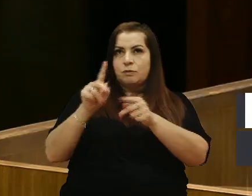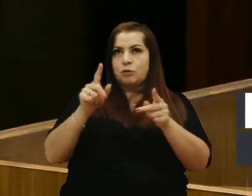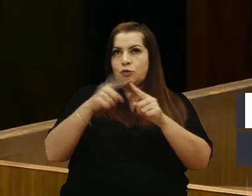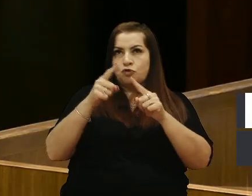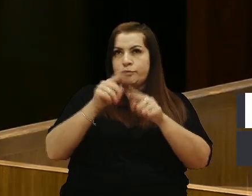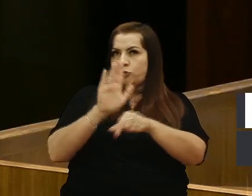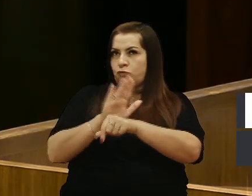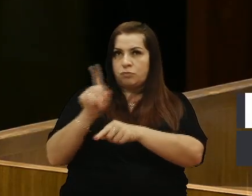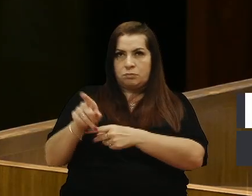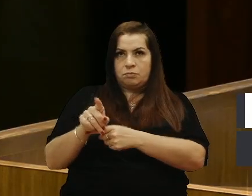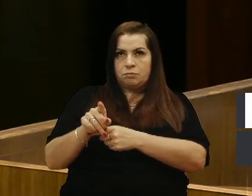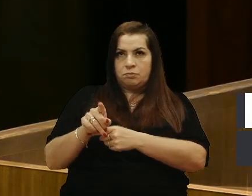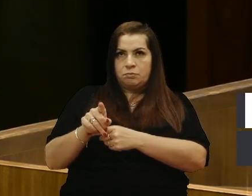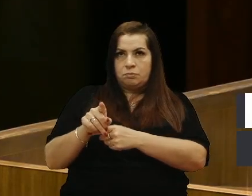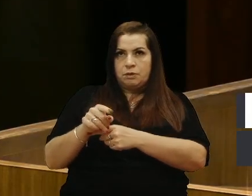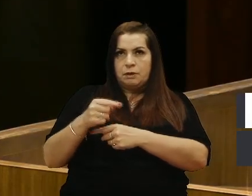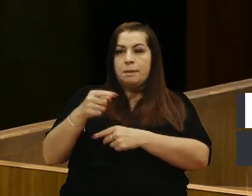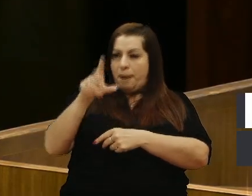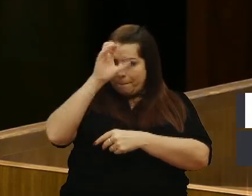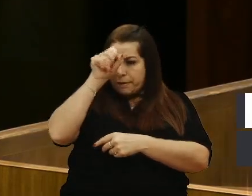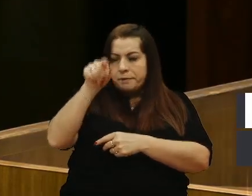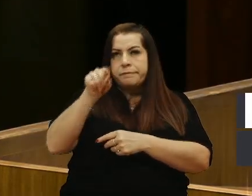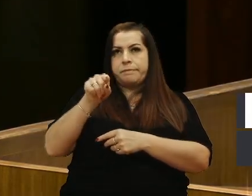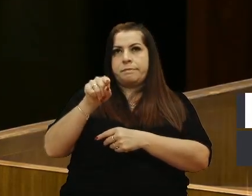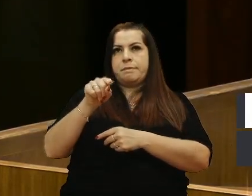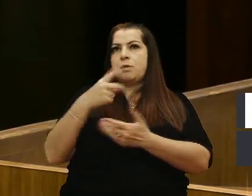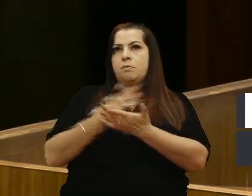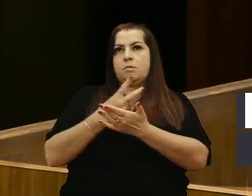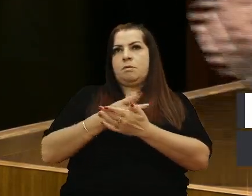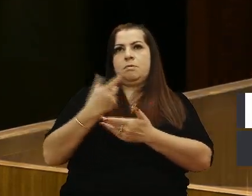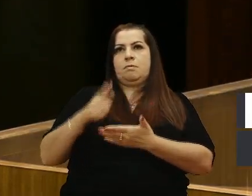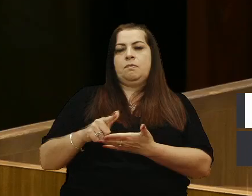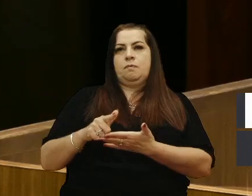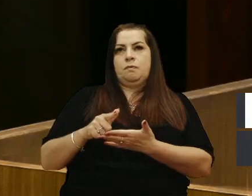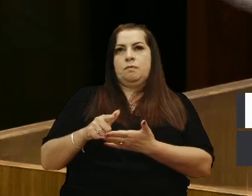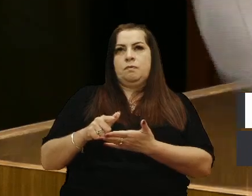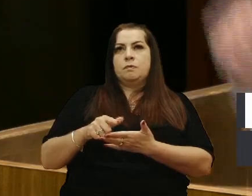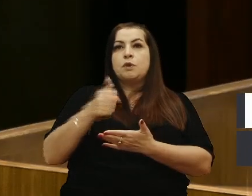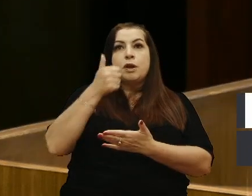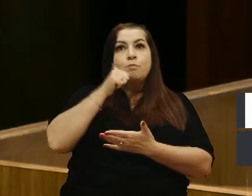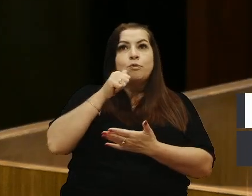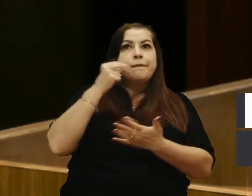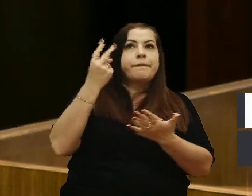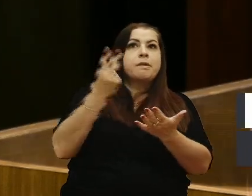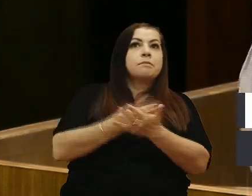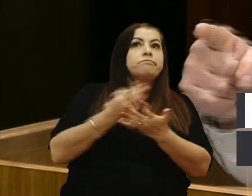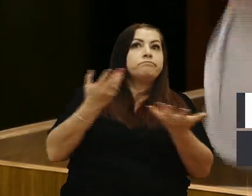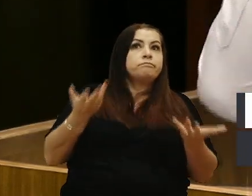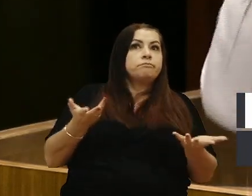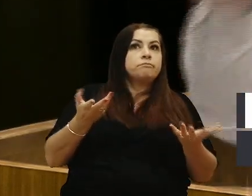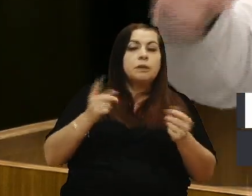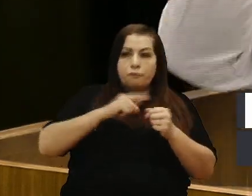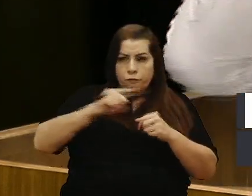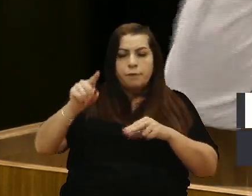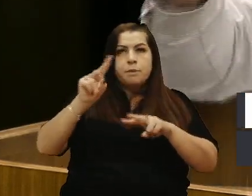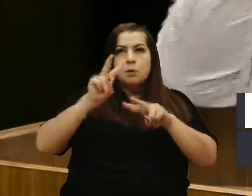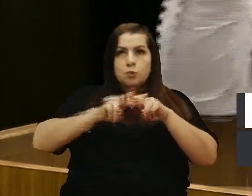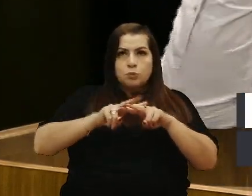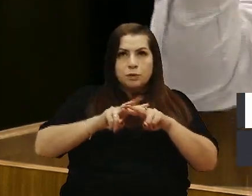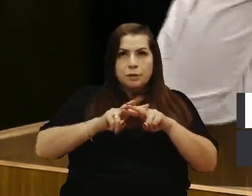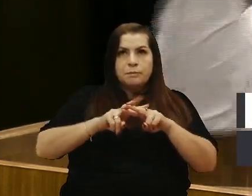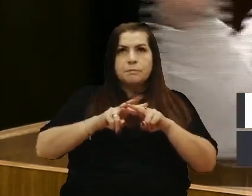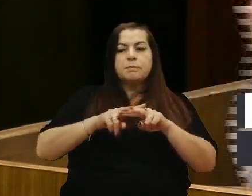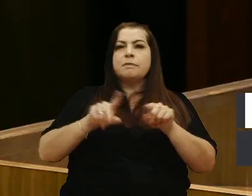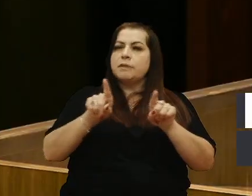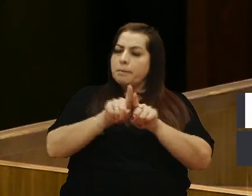de ajuda. Para aprender a não errar mais. Agora, quando a mulher erra, vai para a cadeia pagar